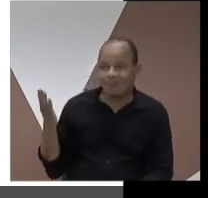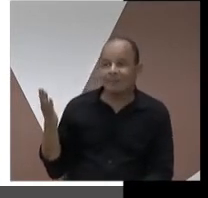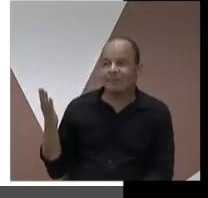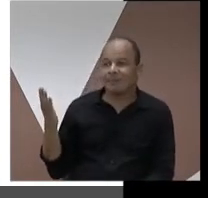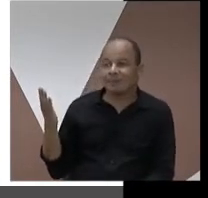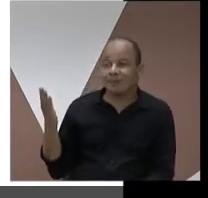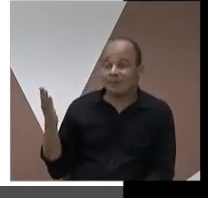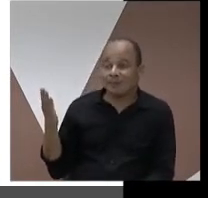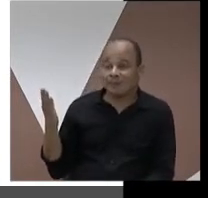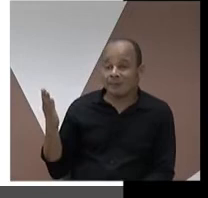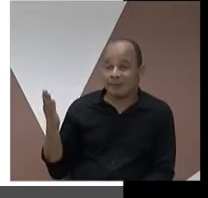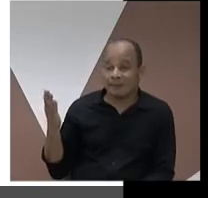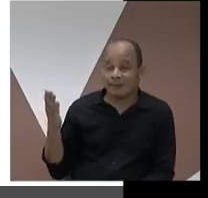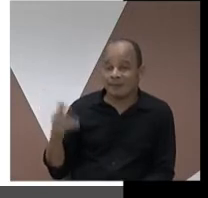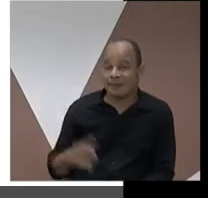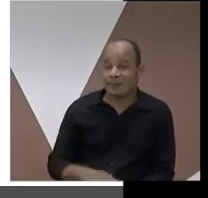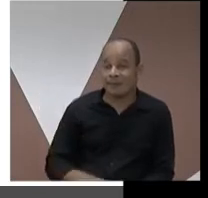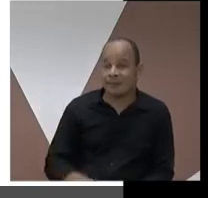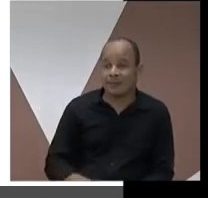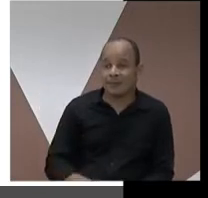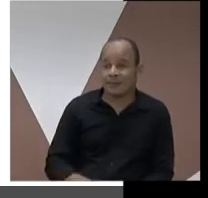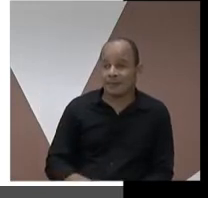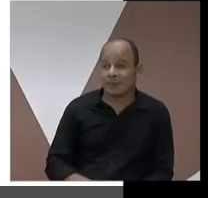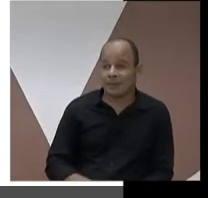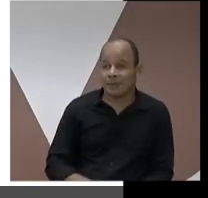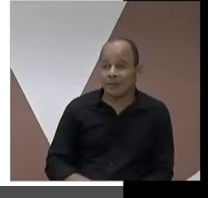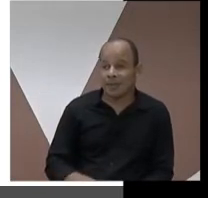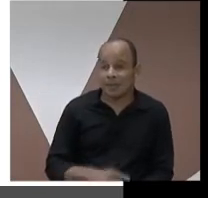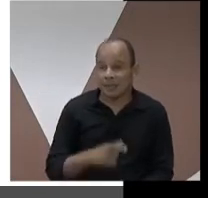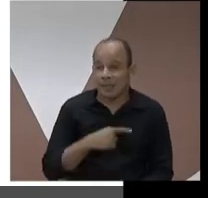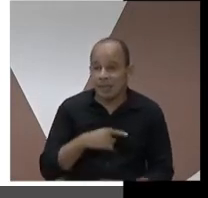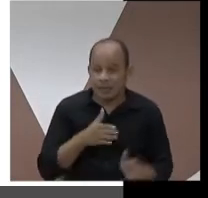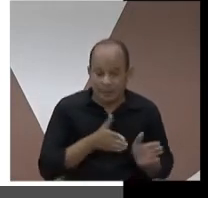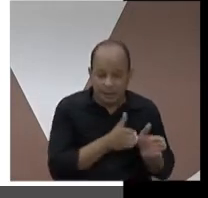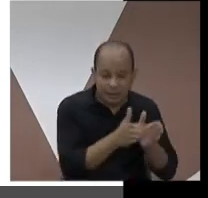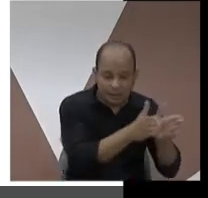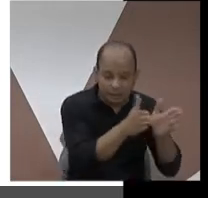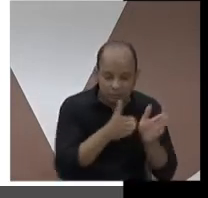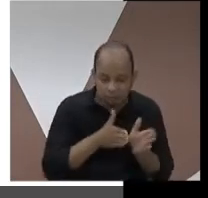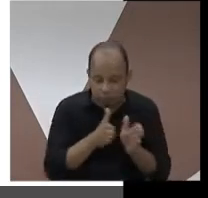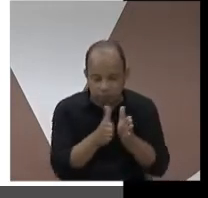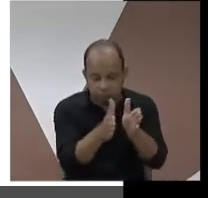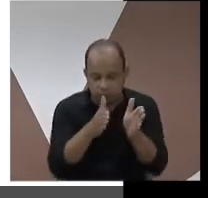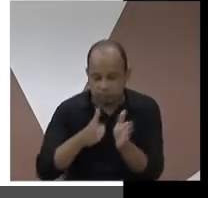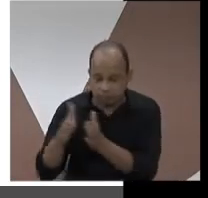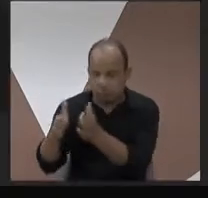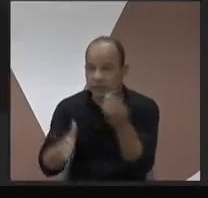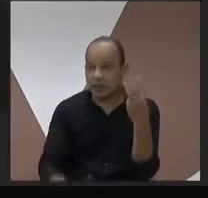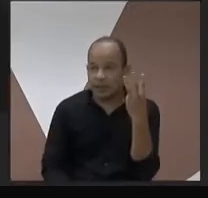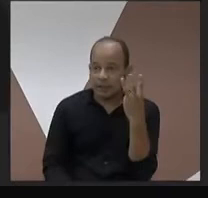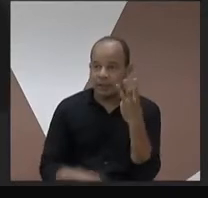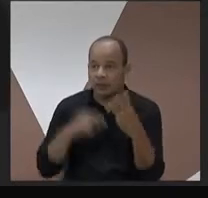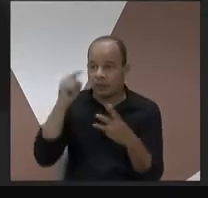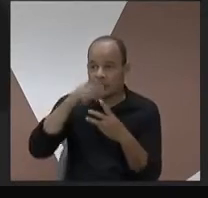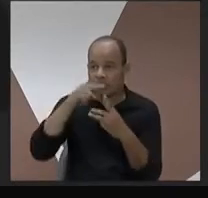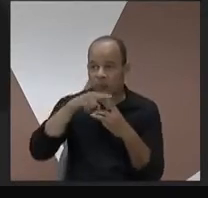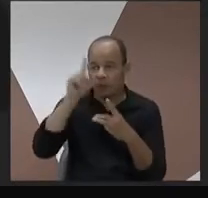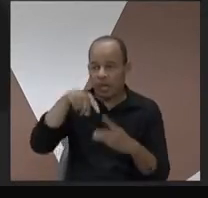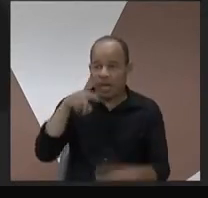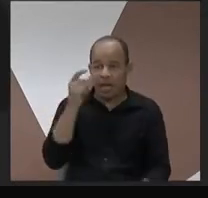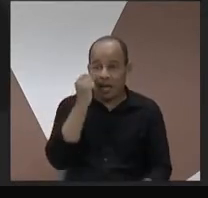senhores puderem ver os três traçados aqui, né? Então temos o traçado azul, que é o